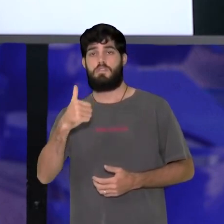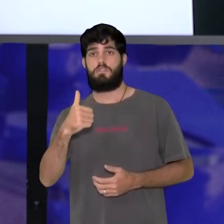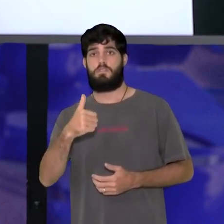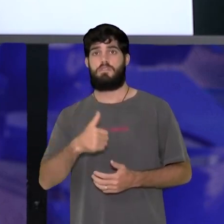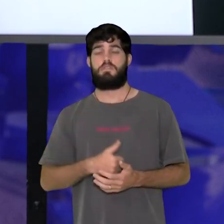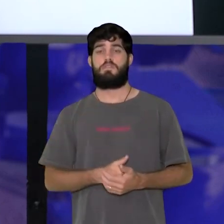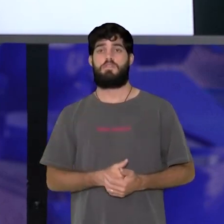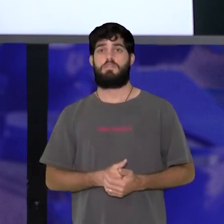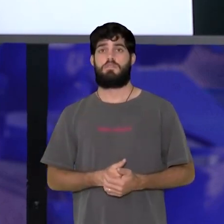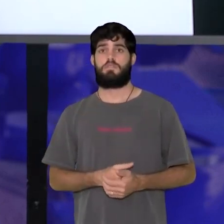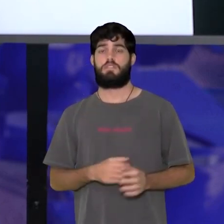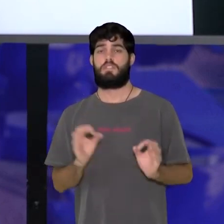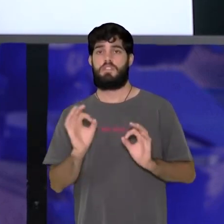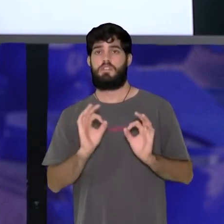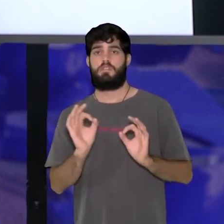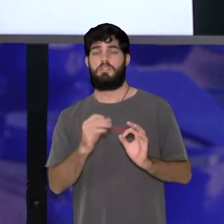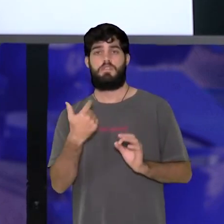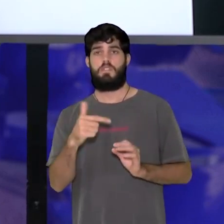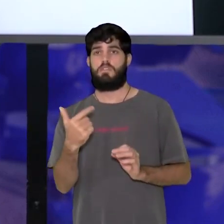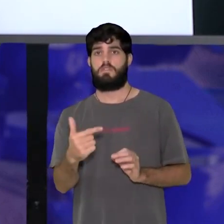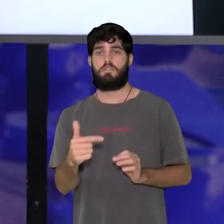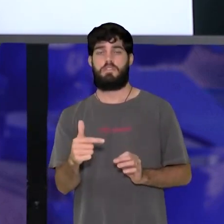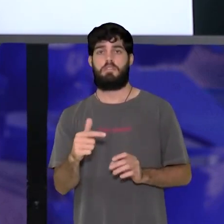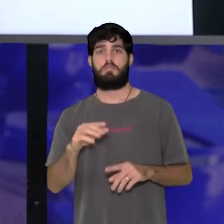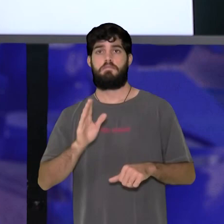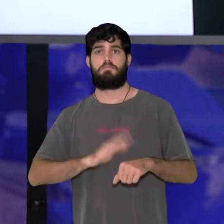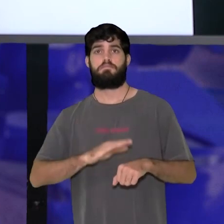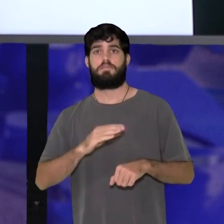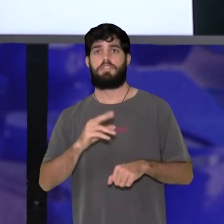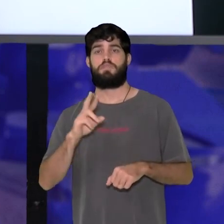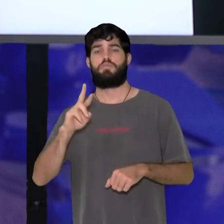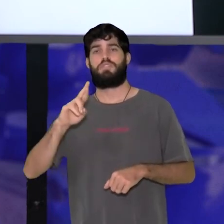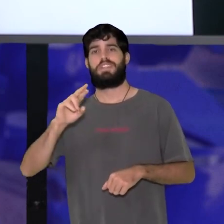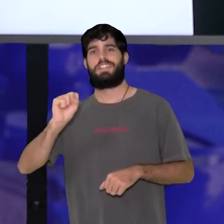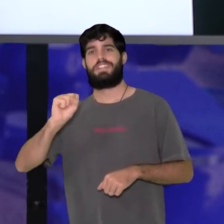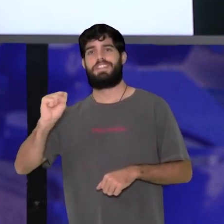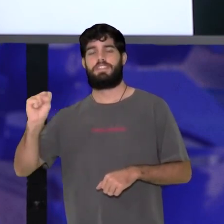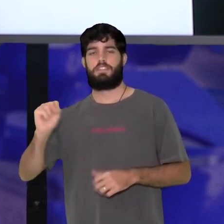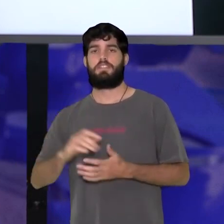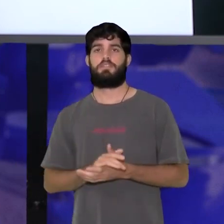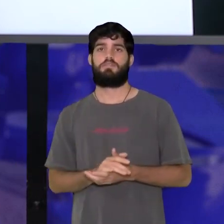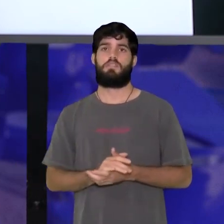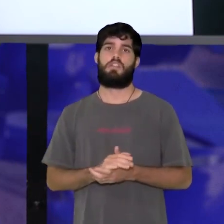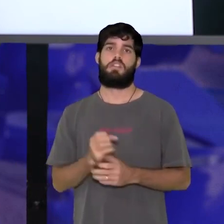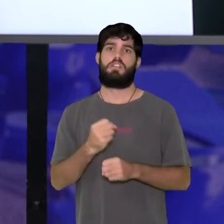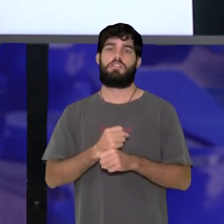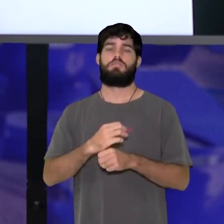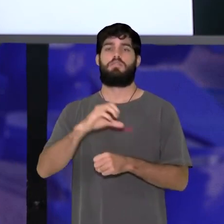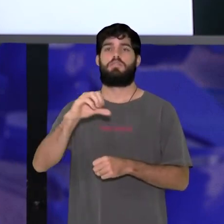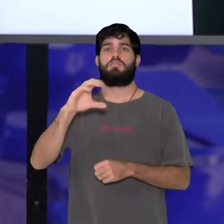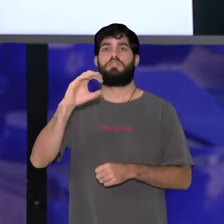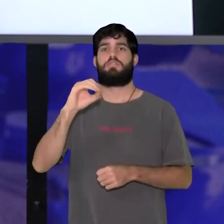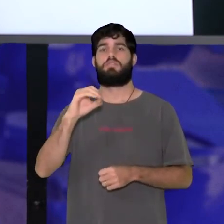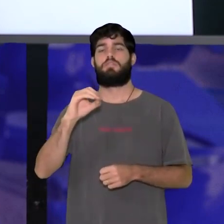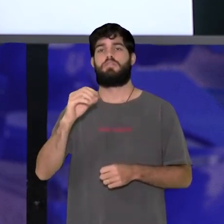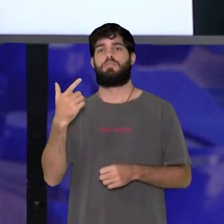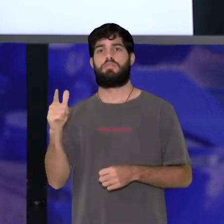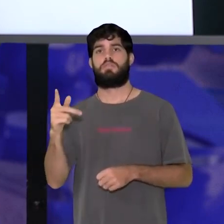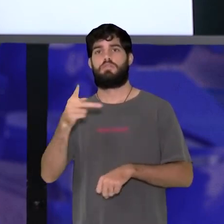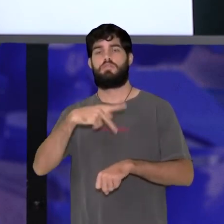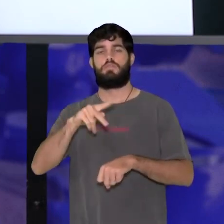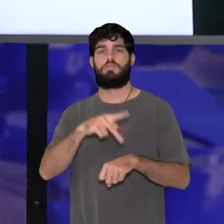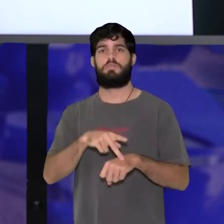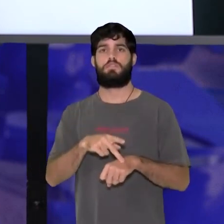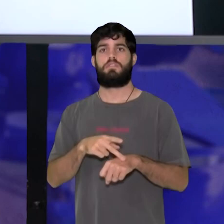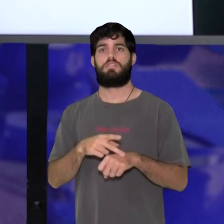1991 que não existe mais a União Soviética, e durante os anos 90 os outros países foram